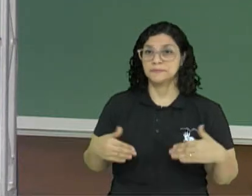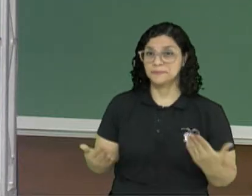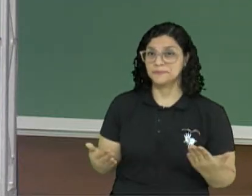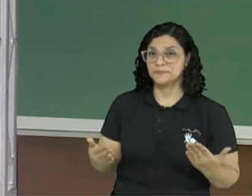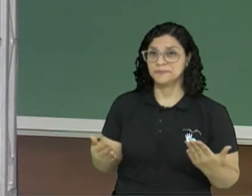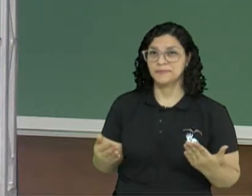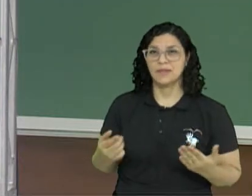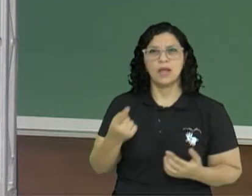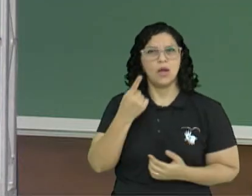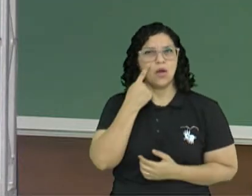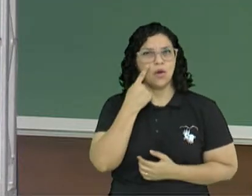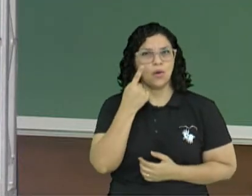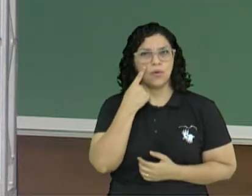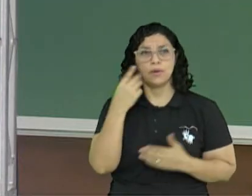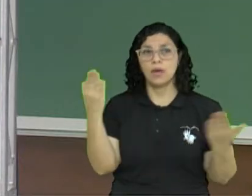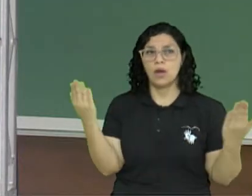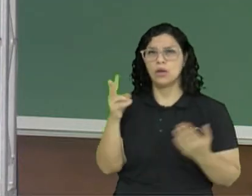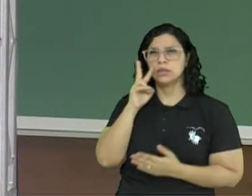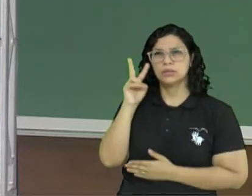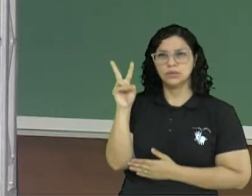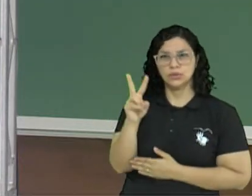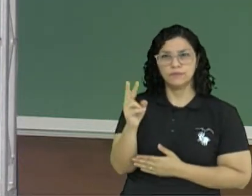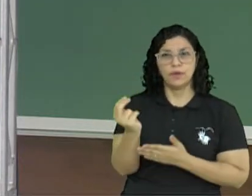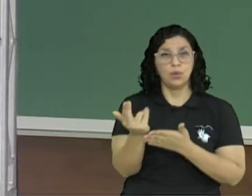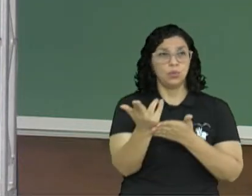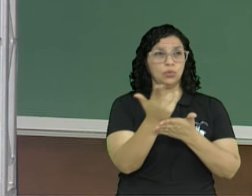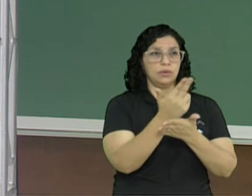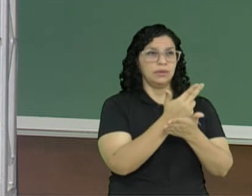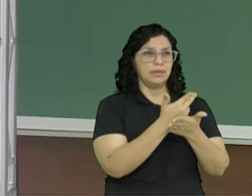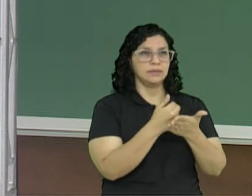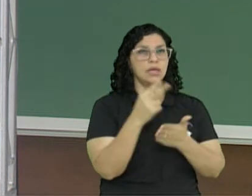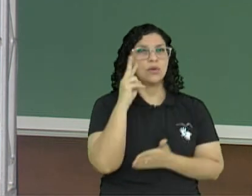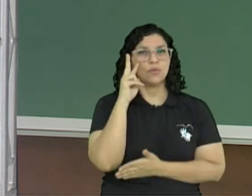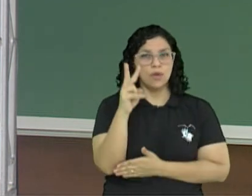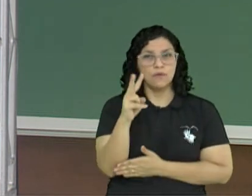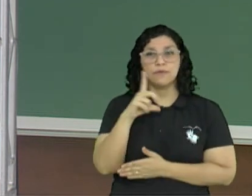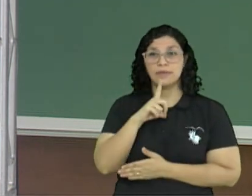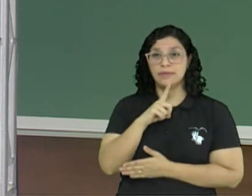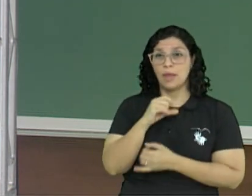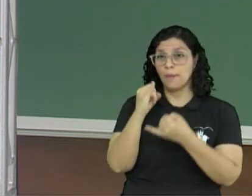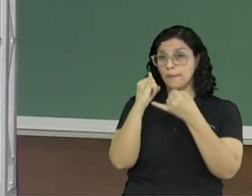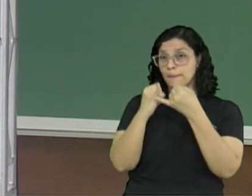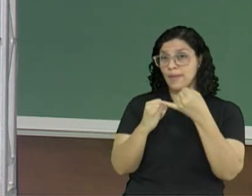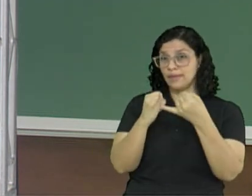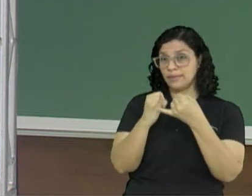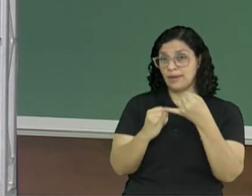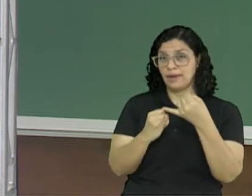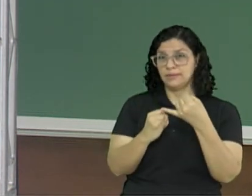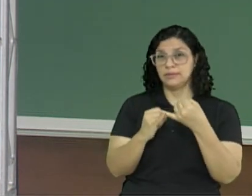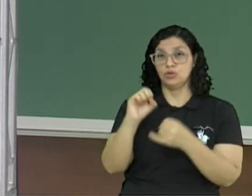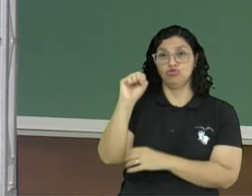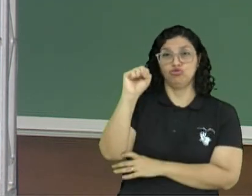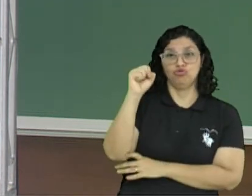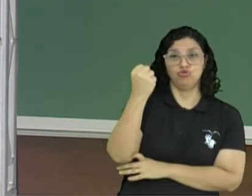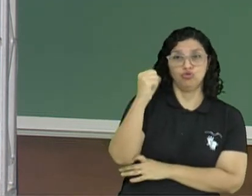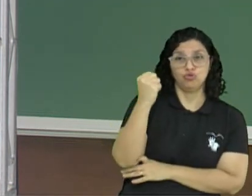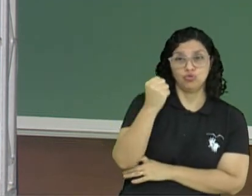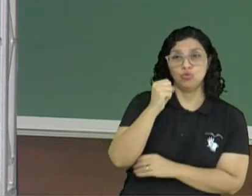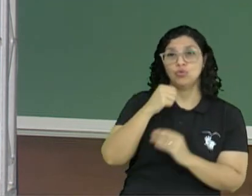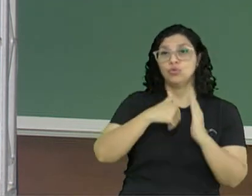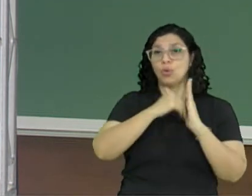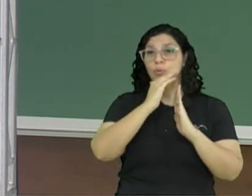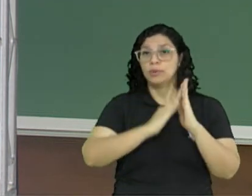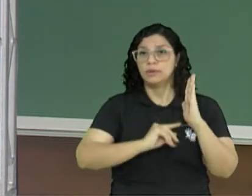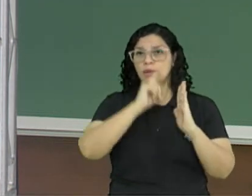E aí, pessoal? Bom, se eu olhar o meu desenho aqui, eu já vi que eu pintei metade, né? Eu considerei a metade do